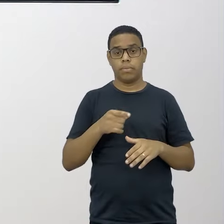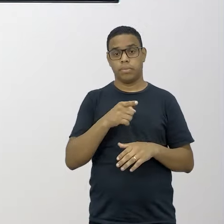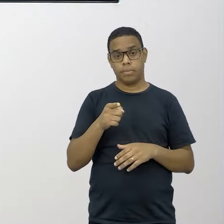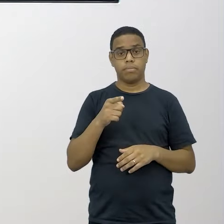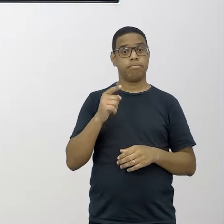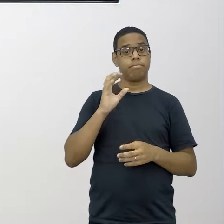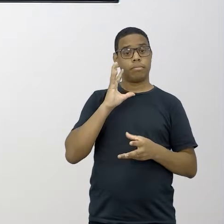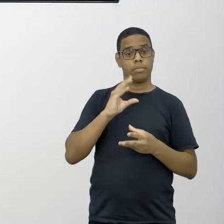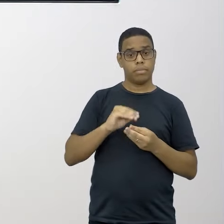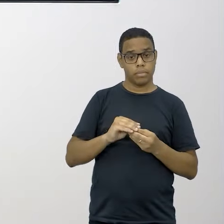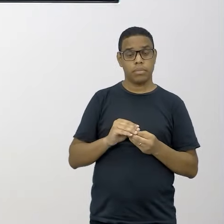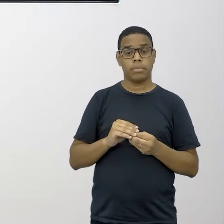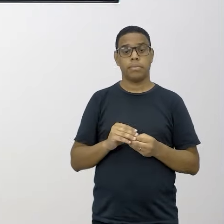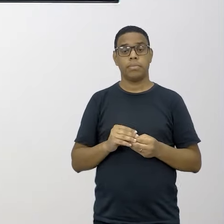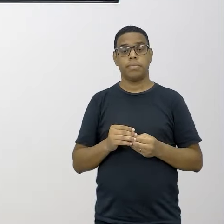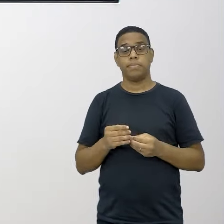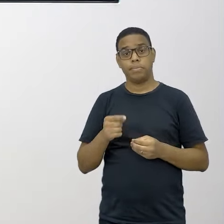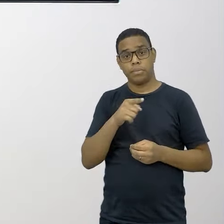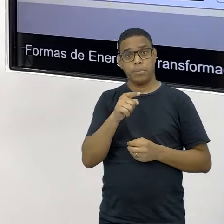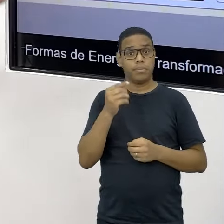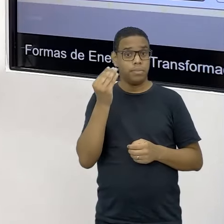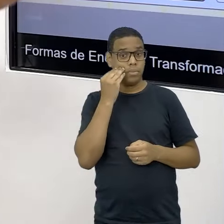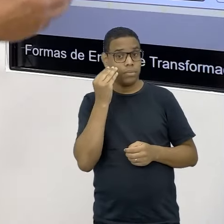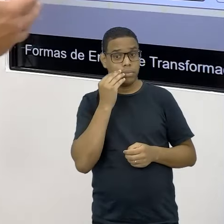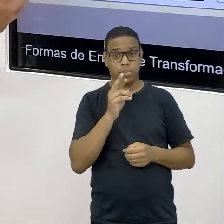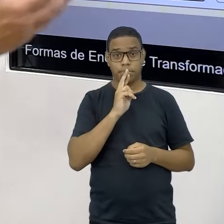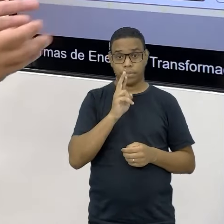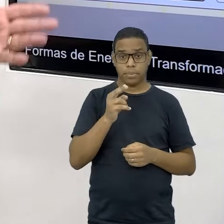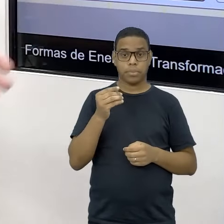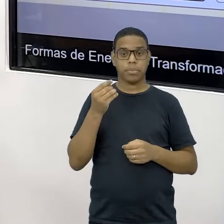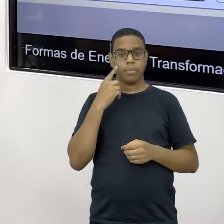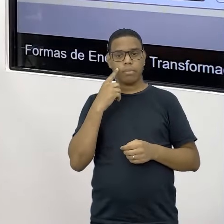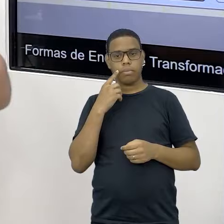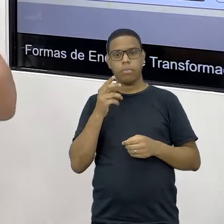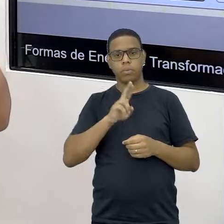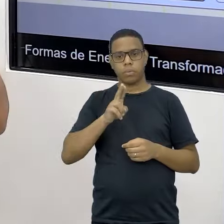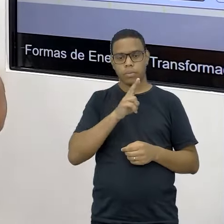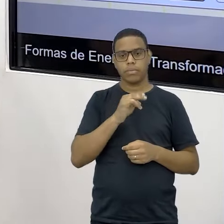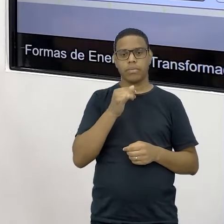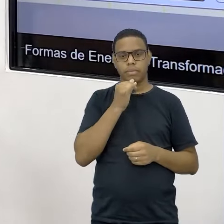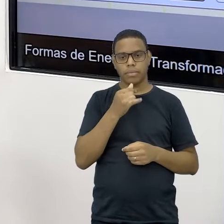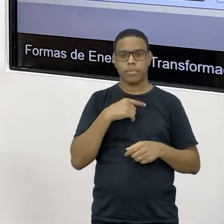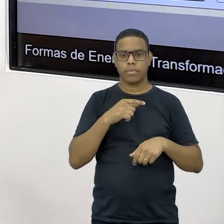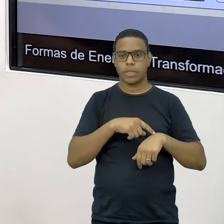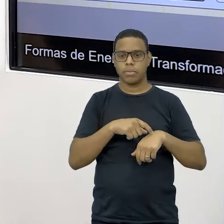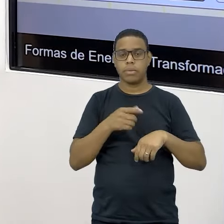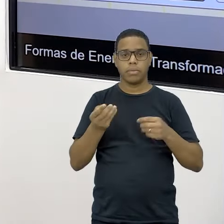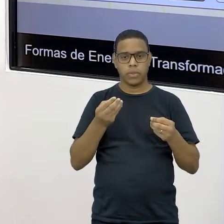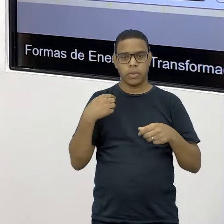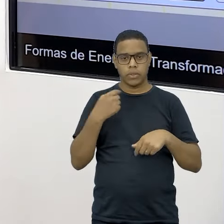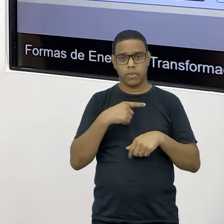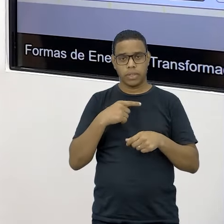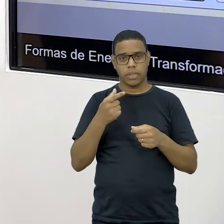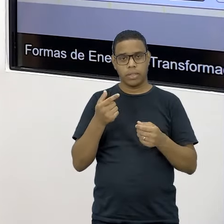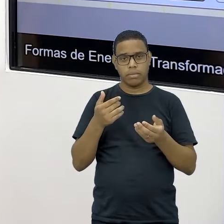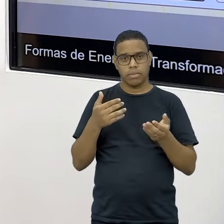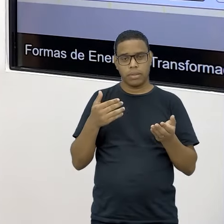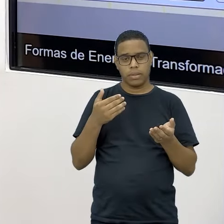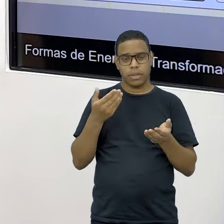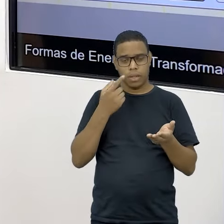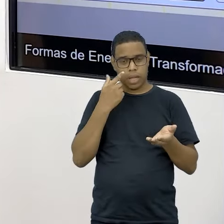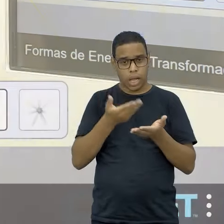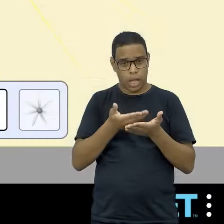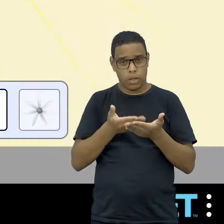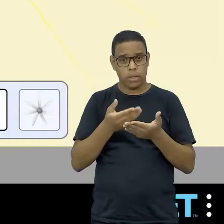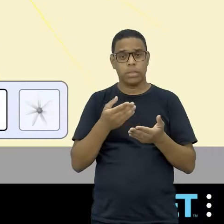na sua conclusão, era isso que a gente esperava que você fizesse, usando aí o simulador durante esse intervalo que a gente vai ter de aula aí,